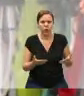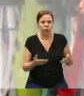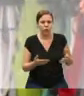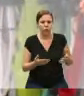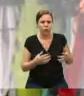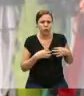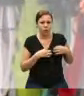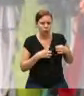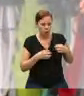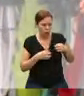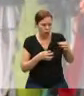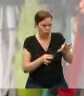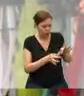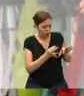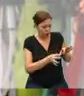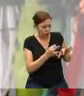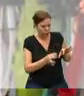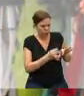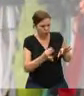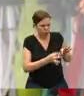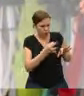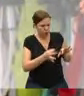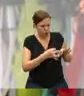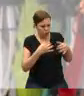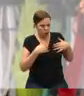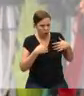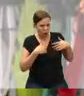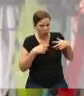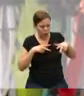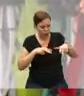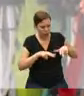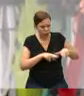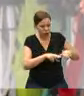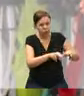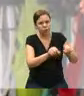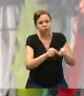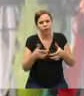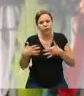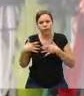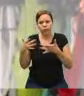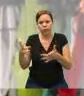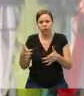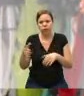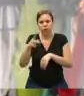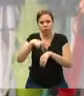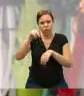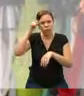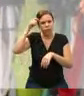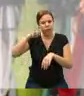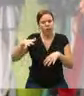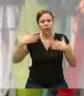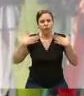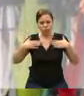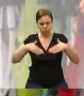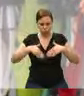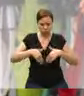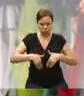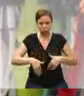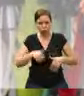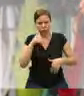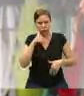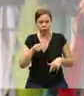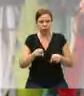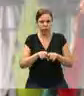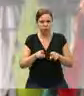costura. São grupos que enviam as doações para lá, para a África, né? De vestidinhos, tudo o quê?